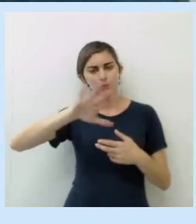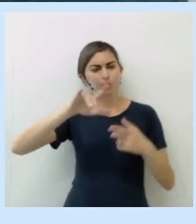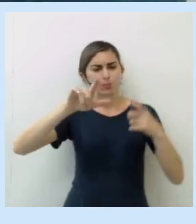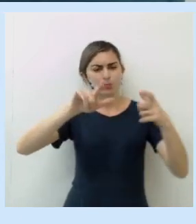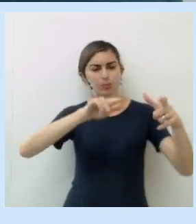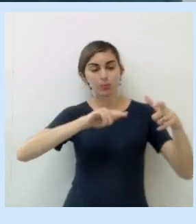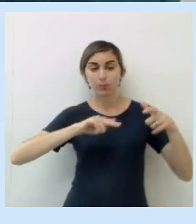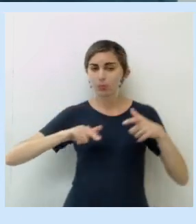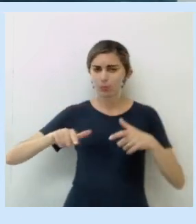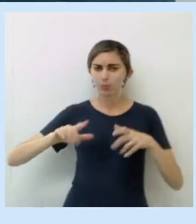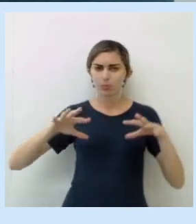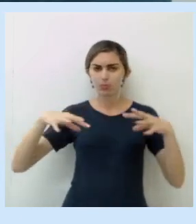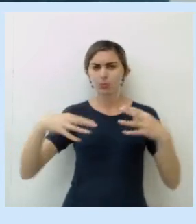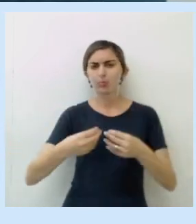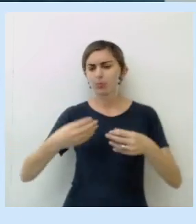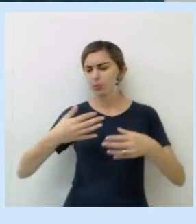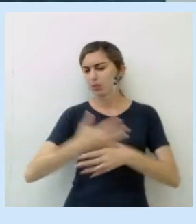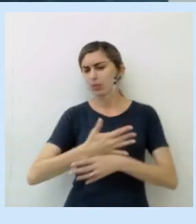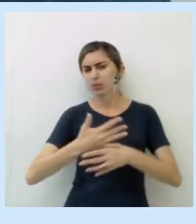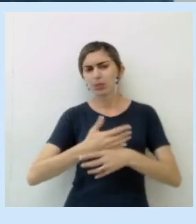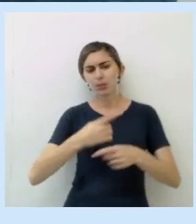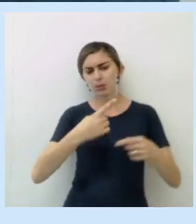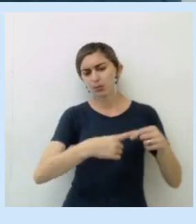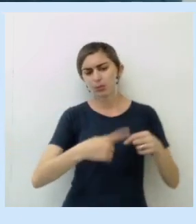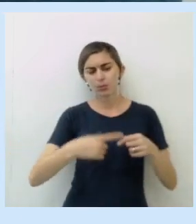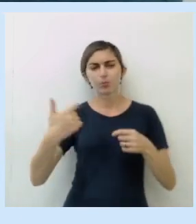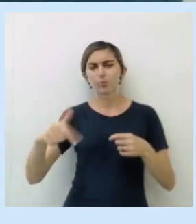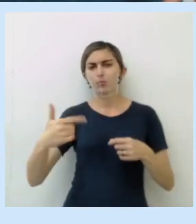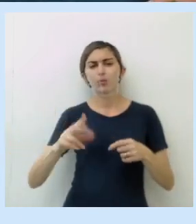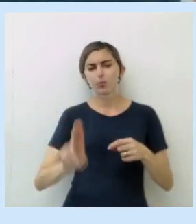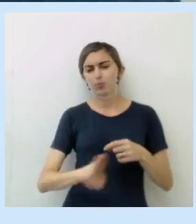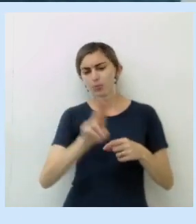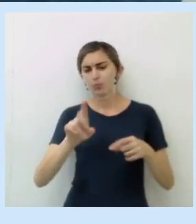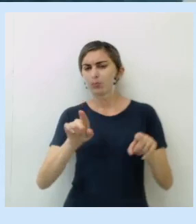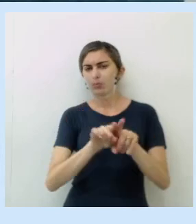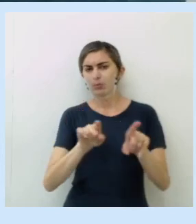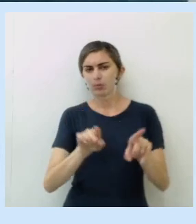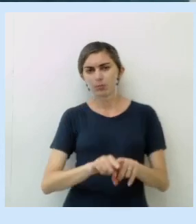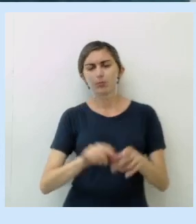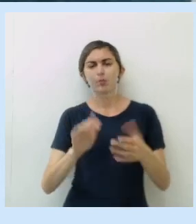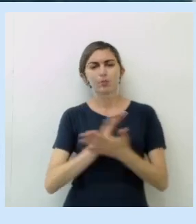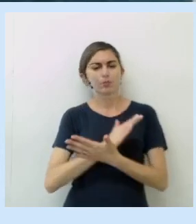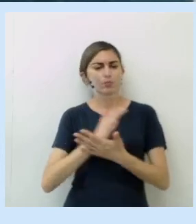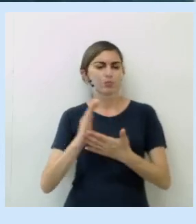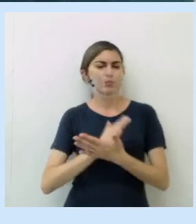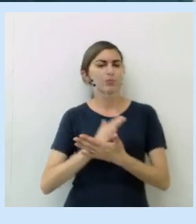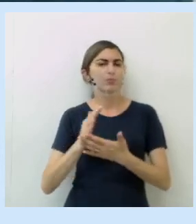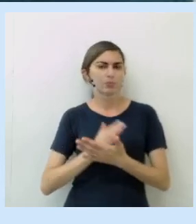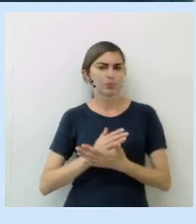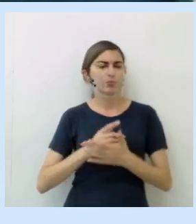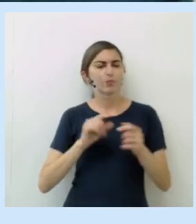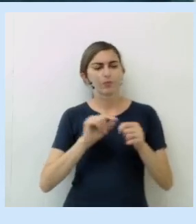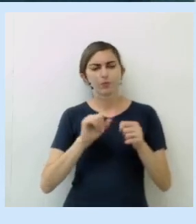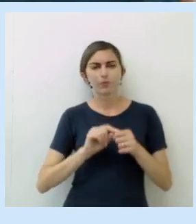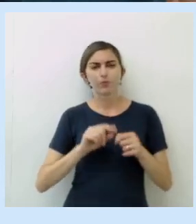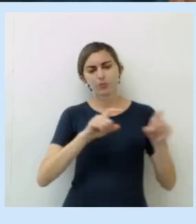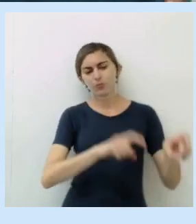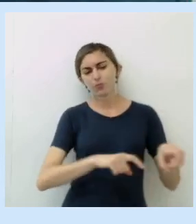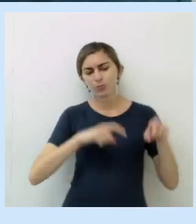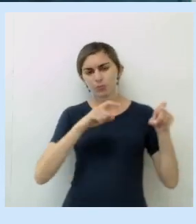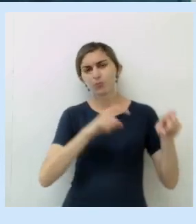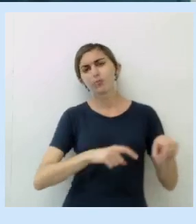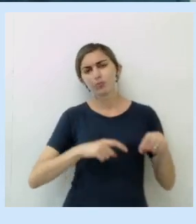espaços eles são totalmente urbanos, mas daí eles utilizam também de aspectos de produção